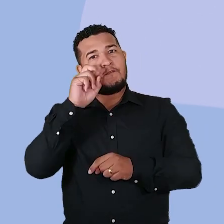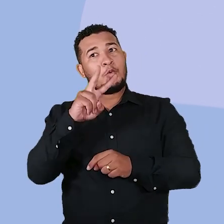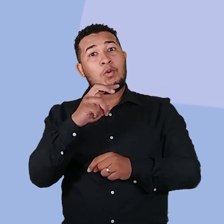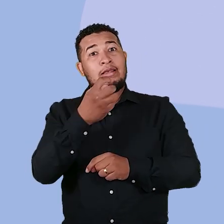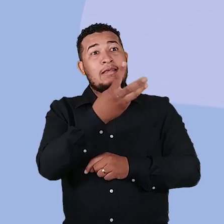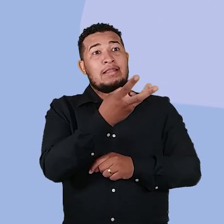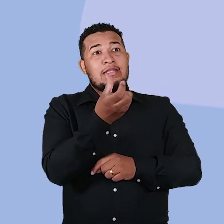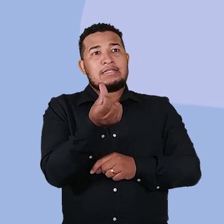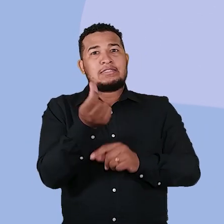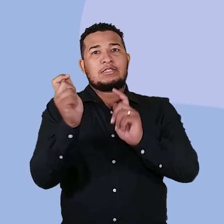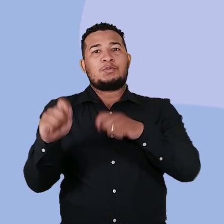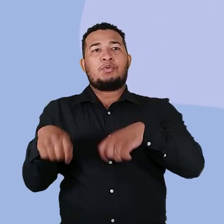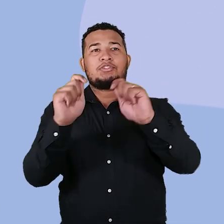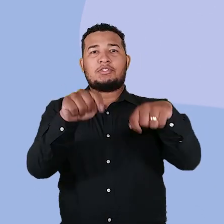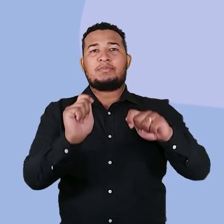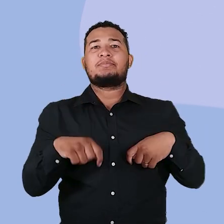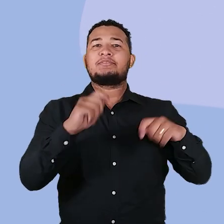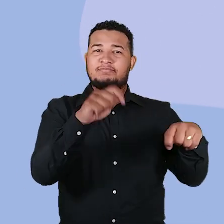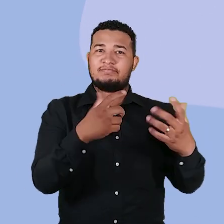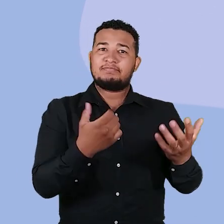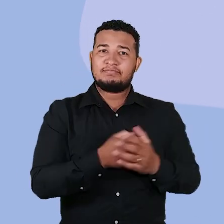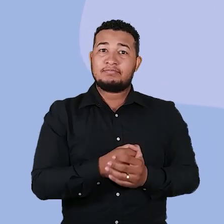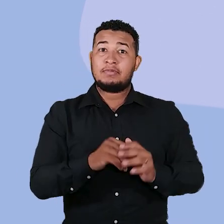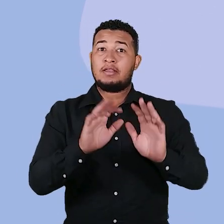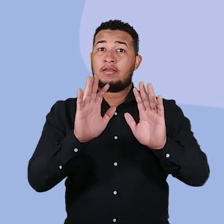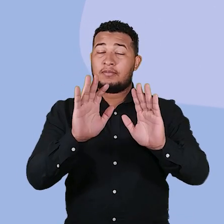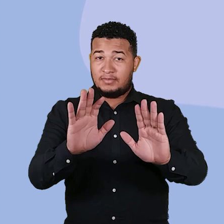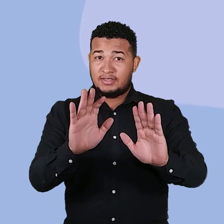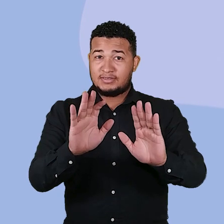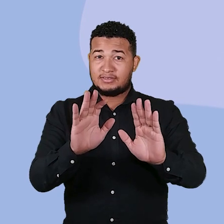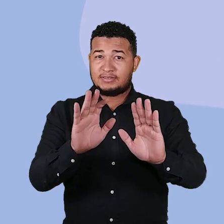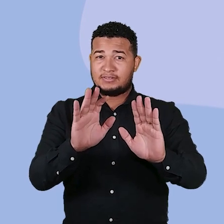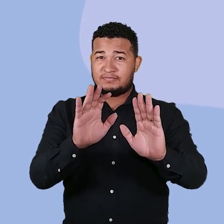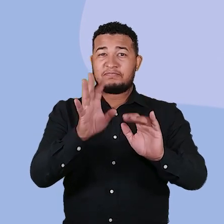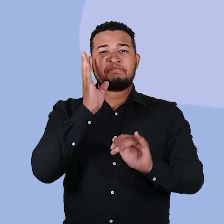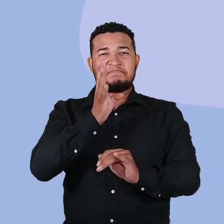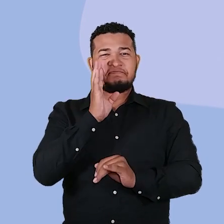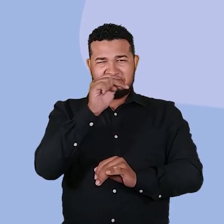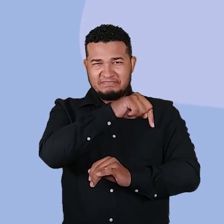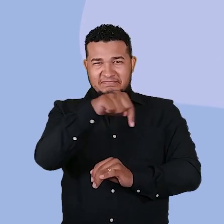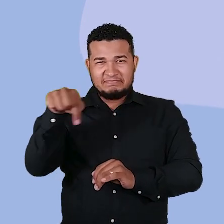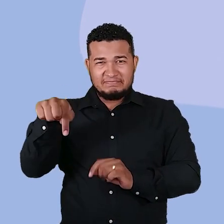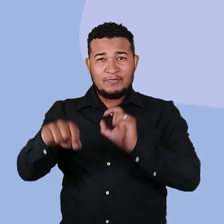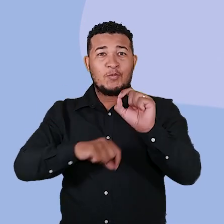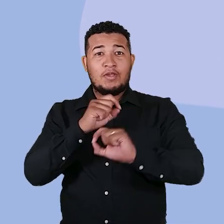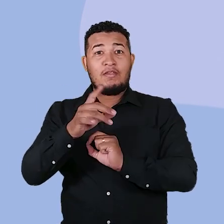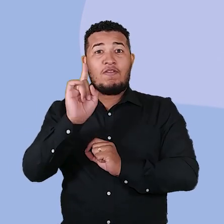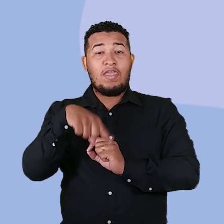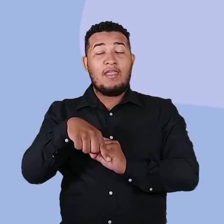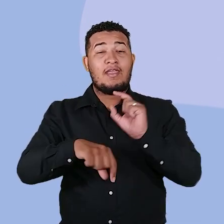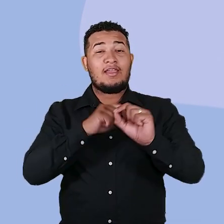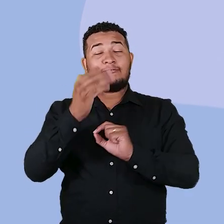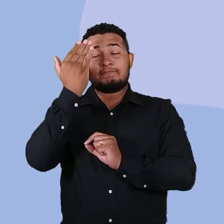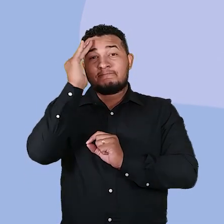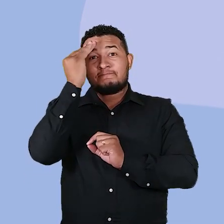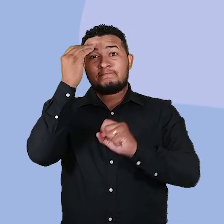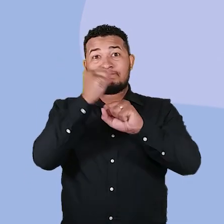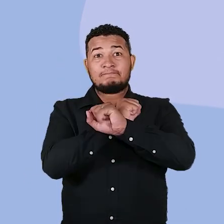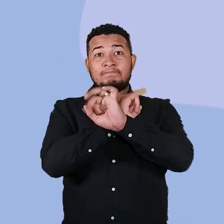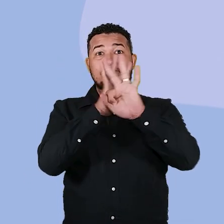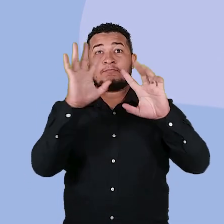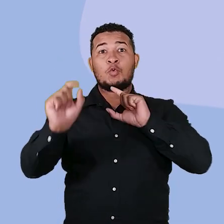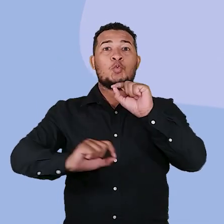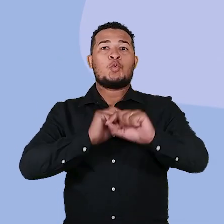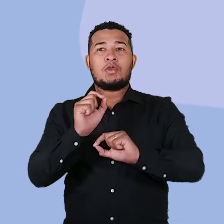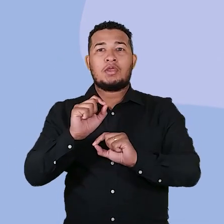vemos também 36 possibilidades agora o que é bacana isso daí é você